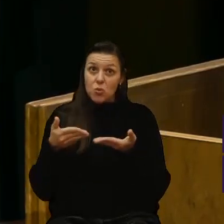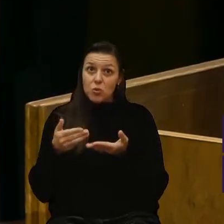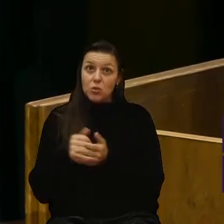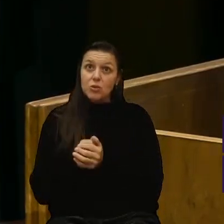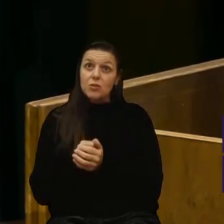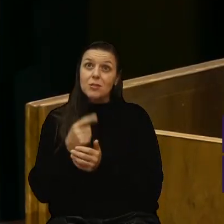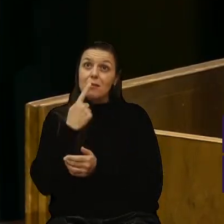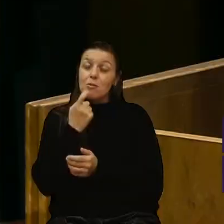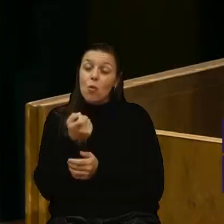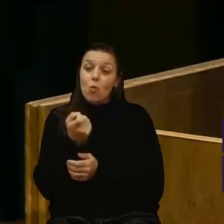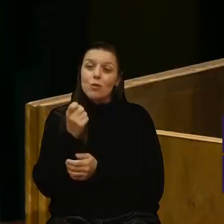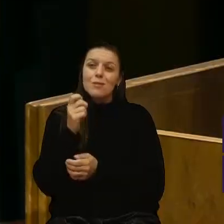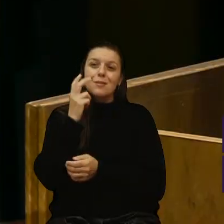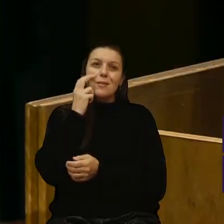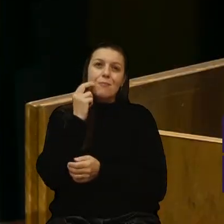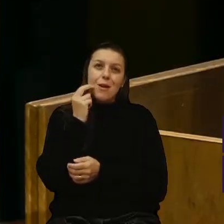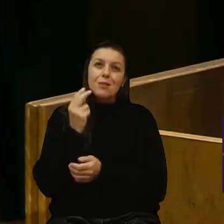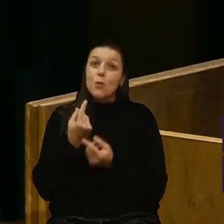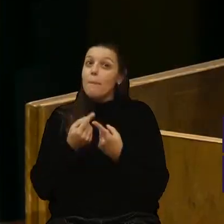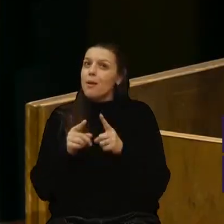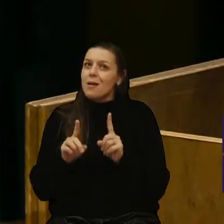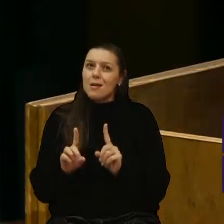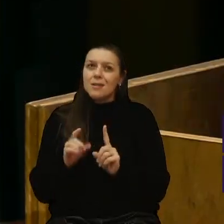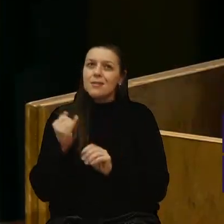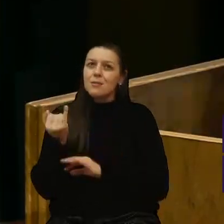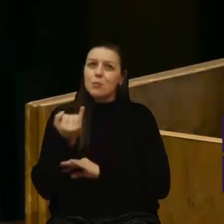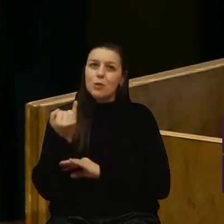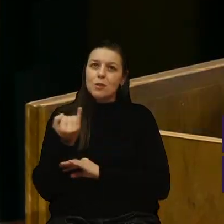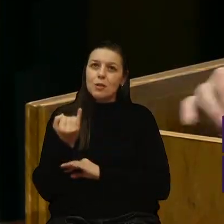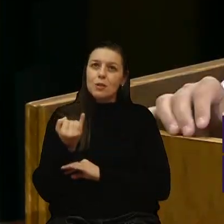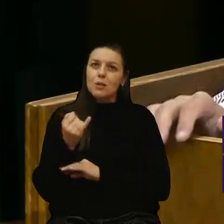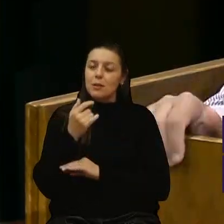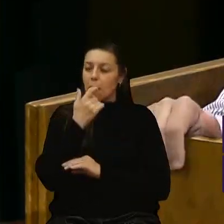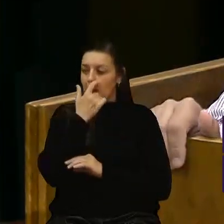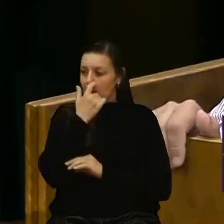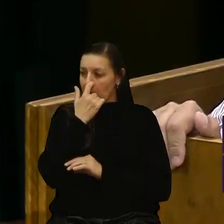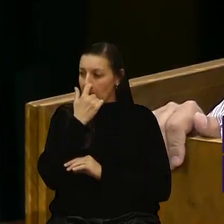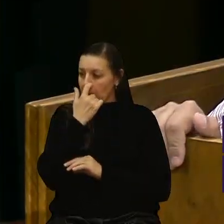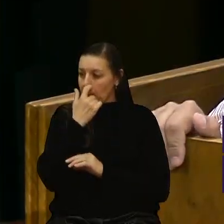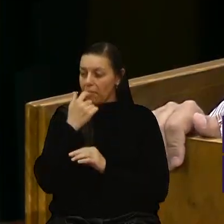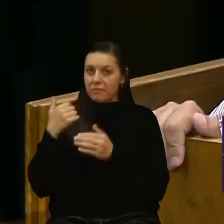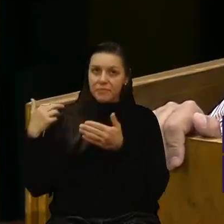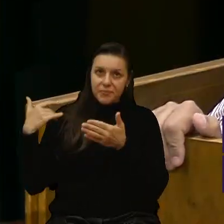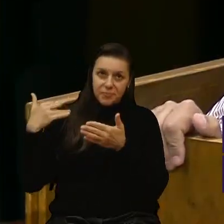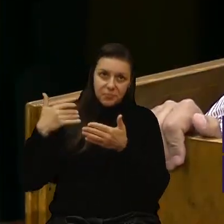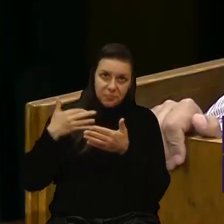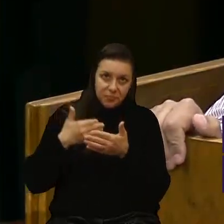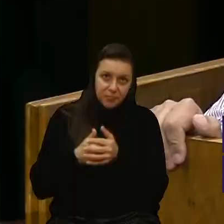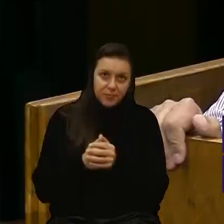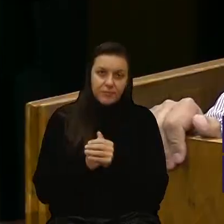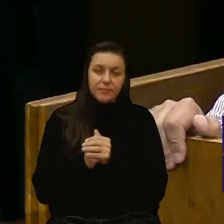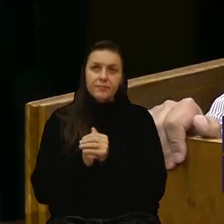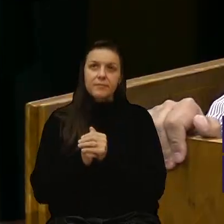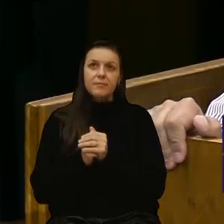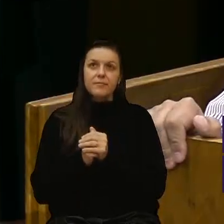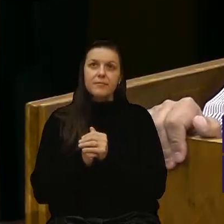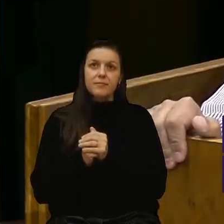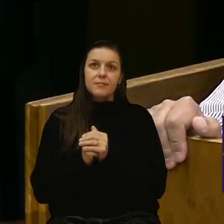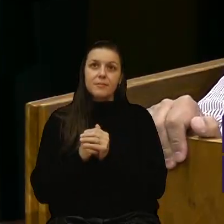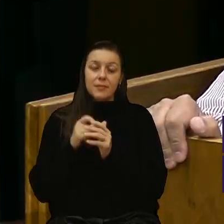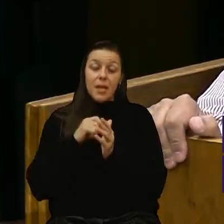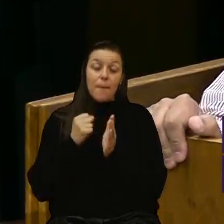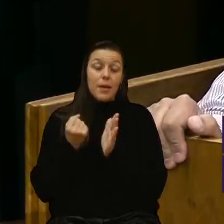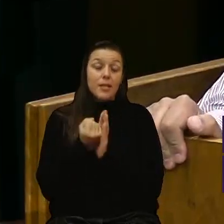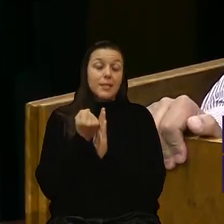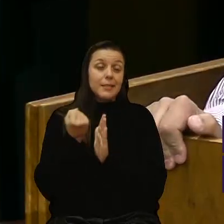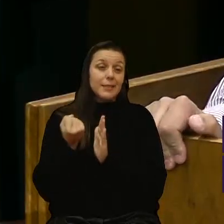Rose Frigeri. Mas é importante, e a senhora tem na sua trajetória isso marcado.